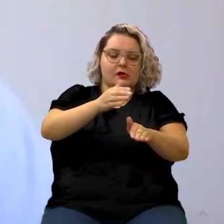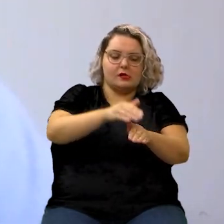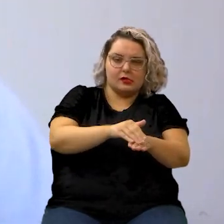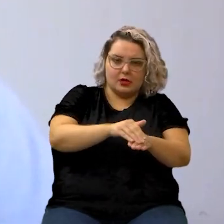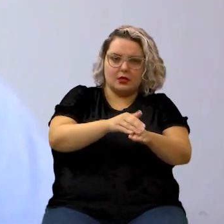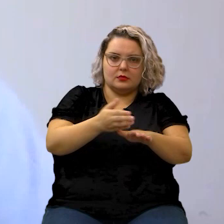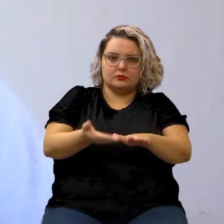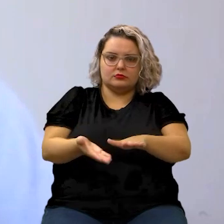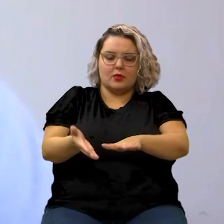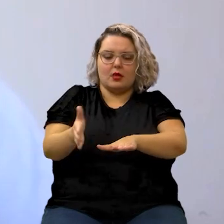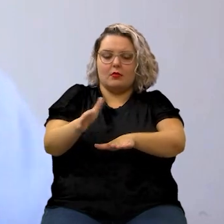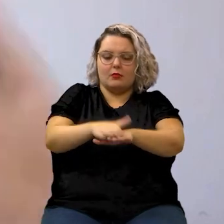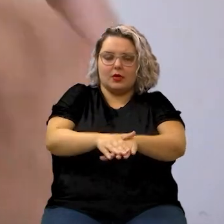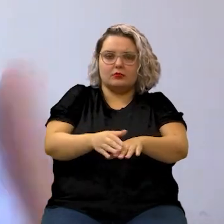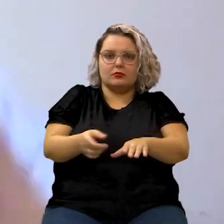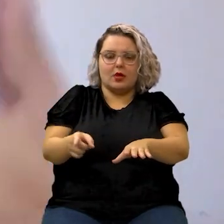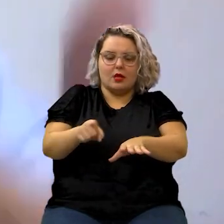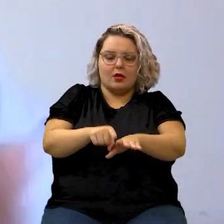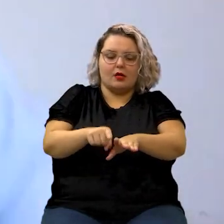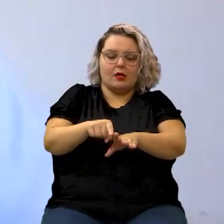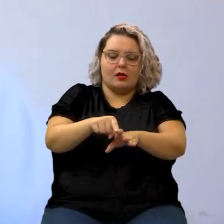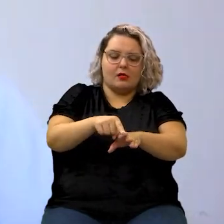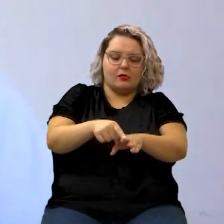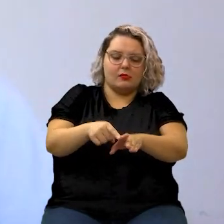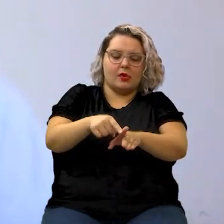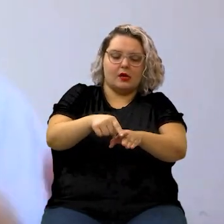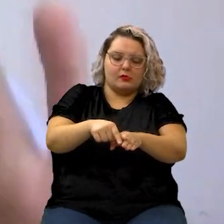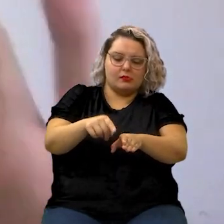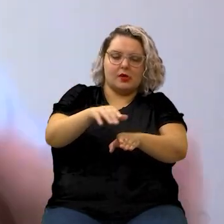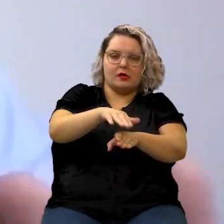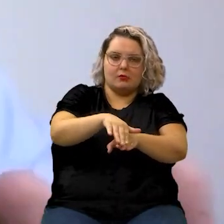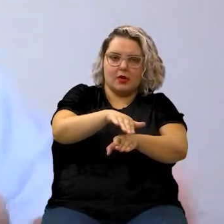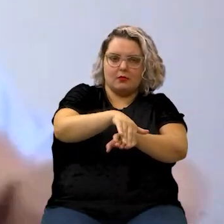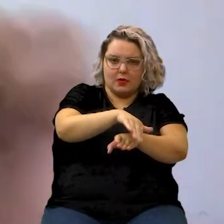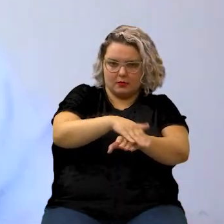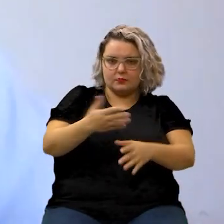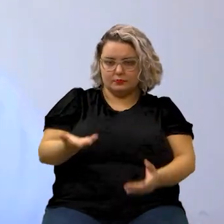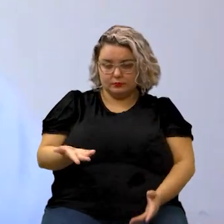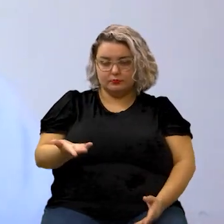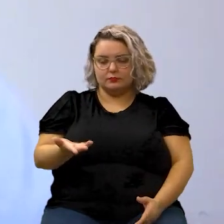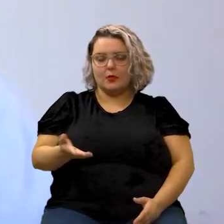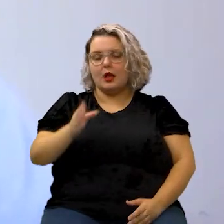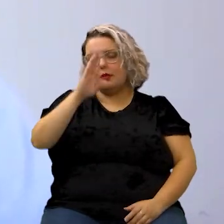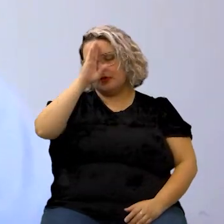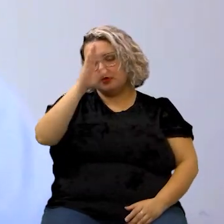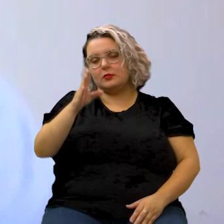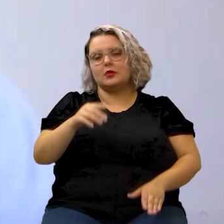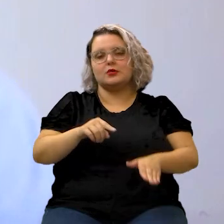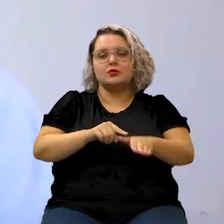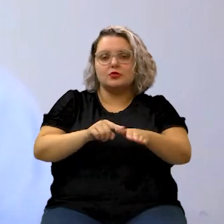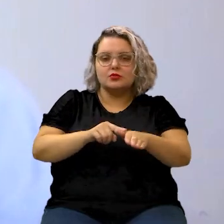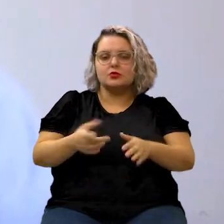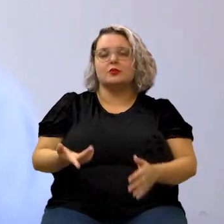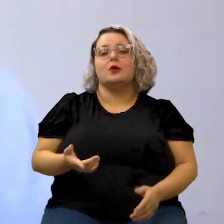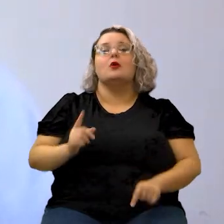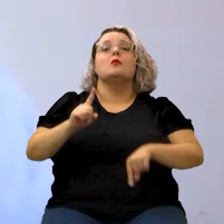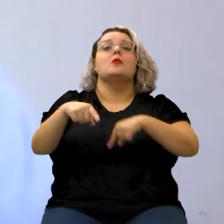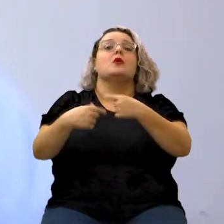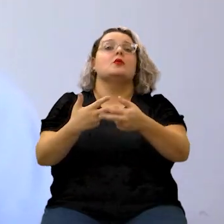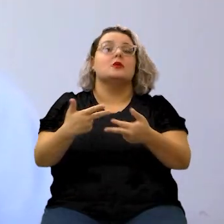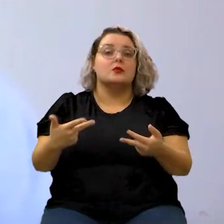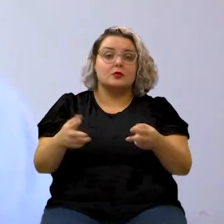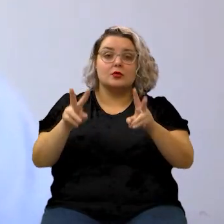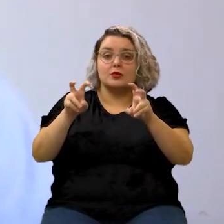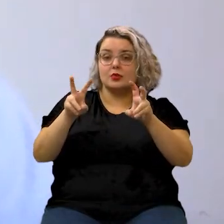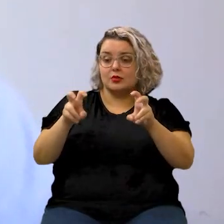outros dedos, tá? Isso vai ocasionando dores, principalmente na parte da frente do pé e no seu dedão. Uma outra coisa que